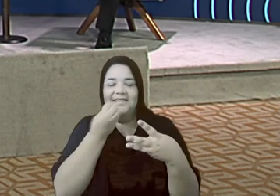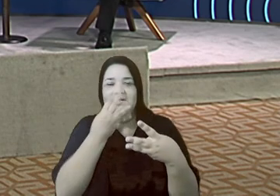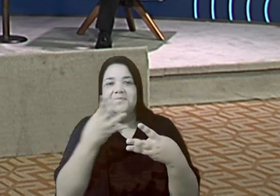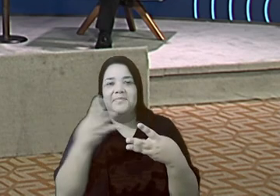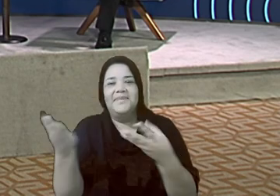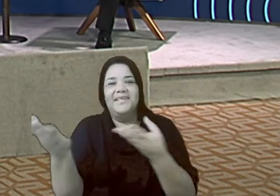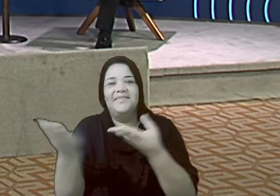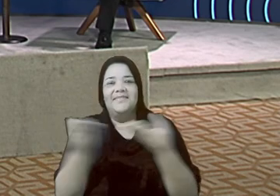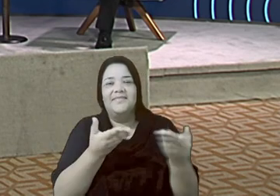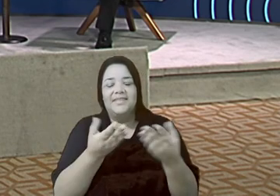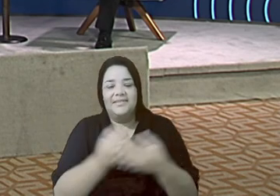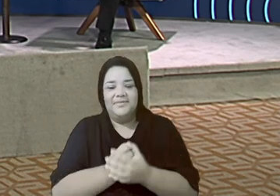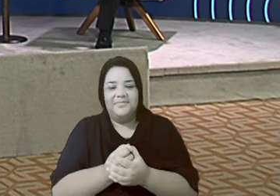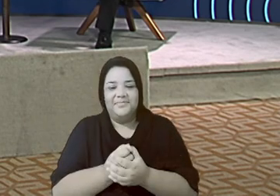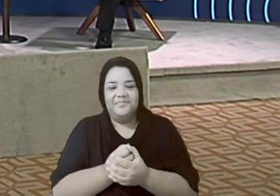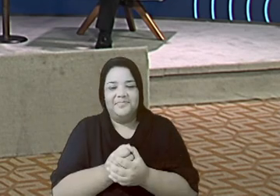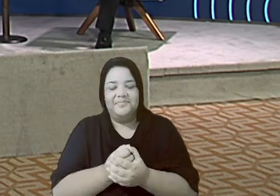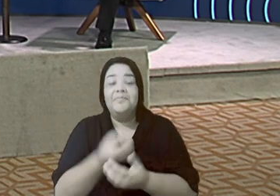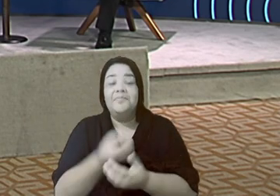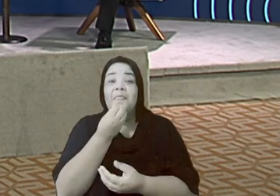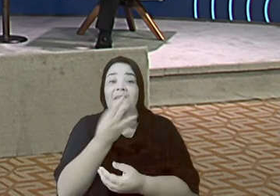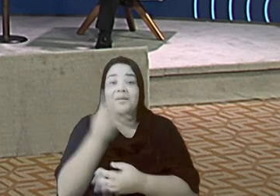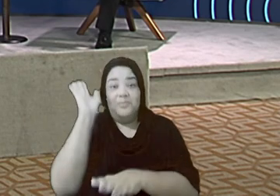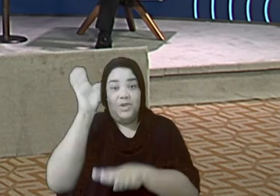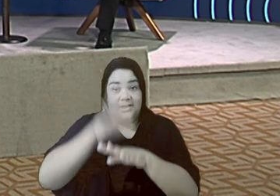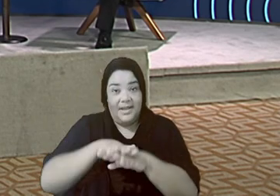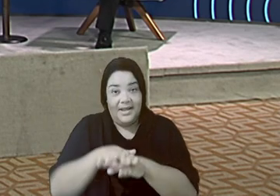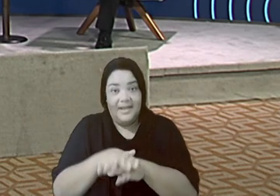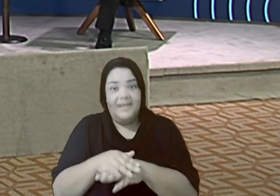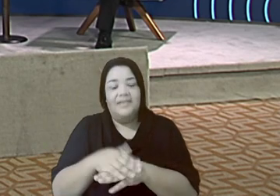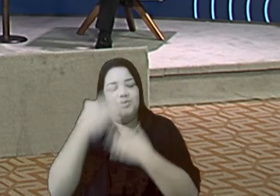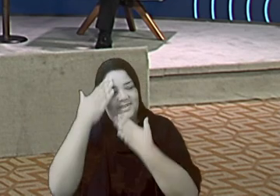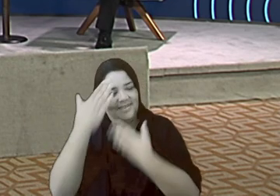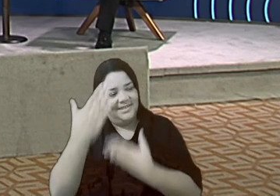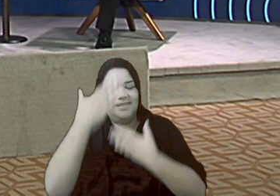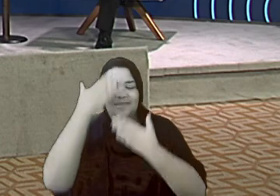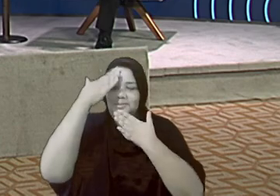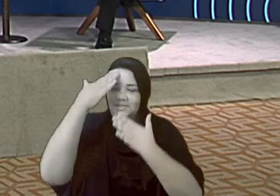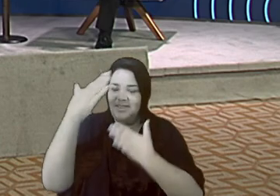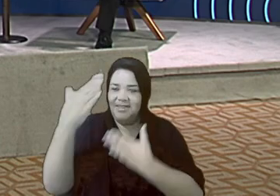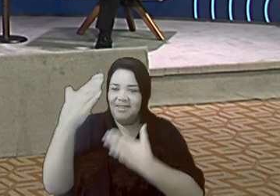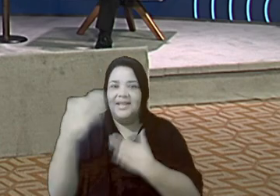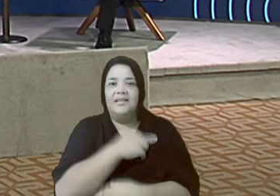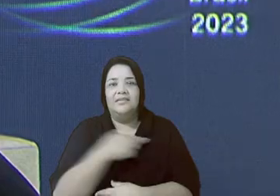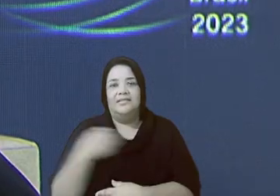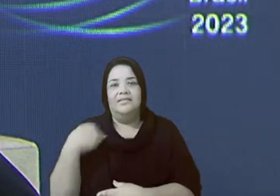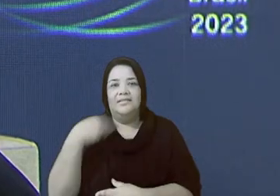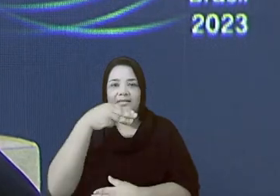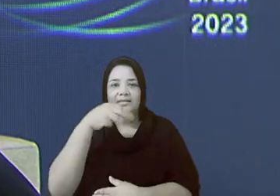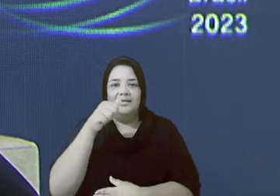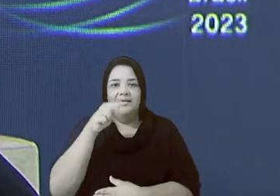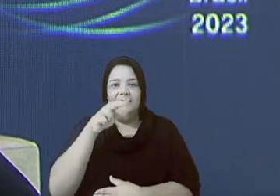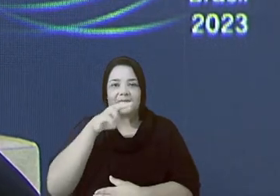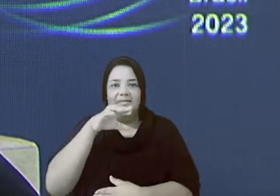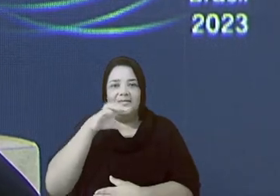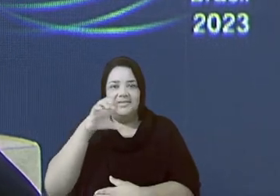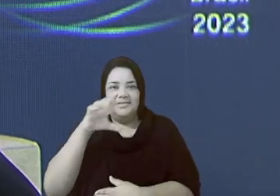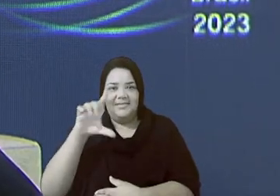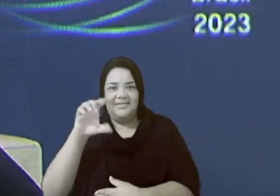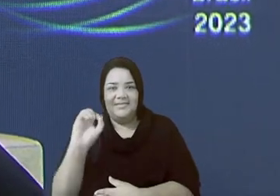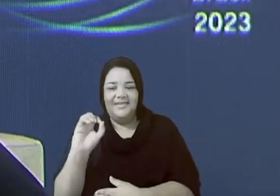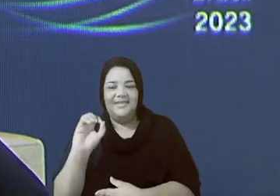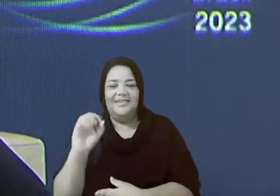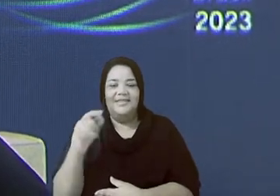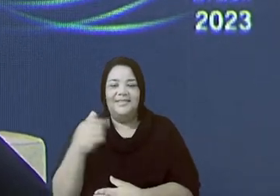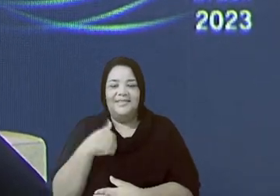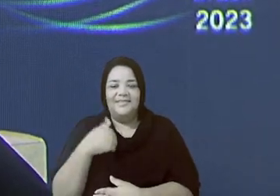Boa tarde Pedro Obrigado pelo convite Boa tarde Dantas Rodrigo eu sou o Marcelo França senhor fundador da seo coin hoje é